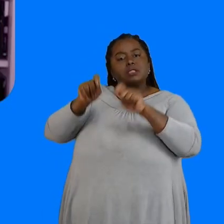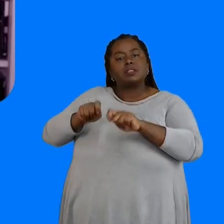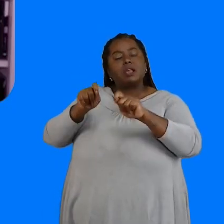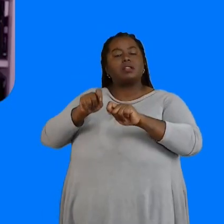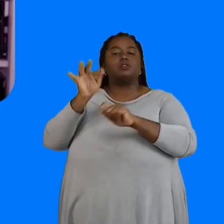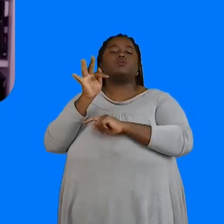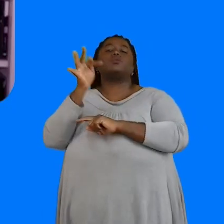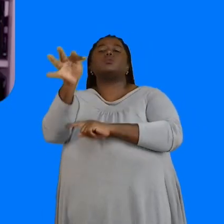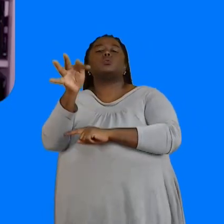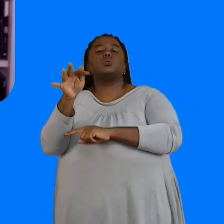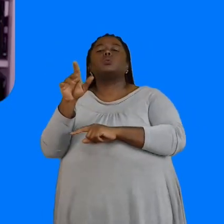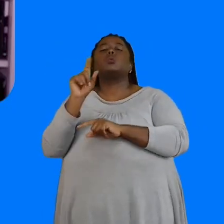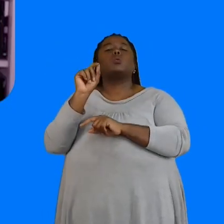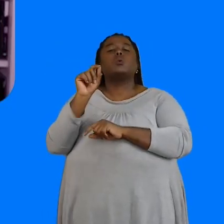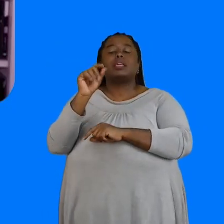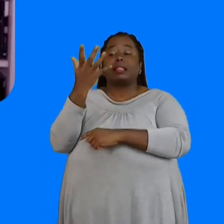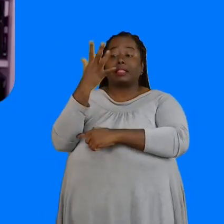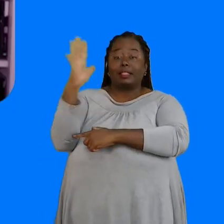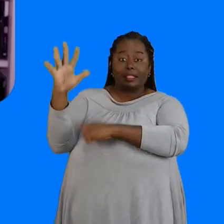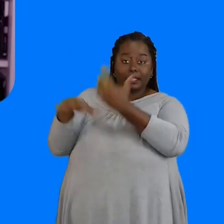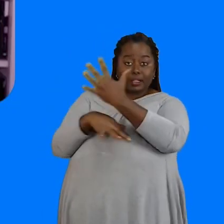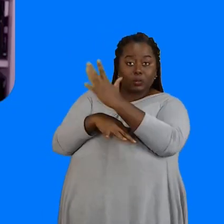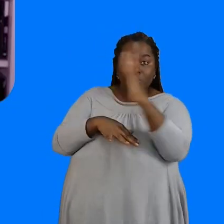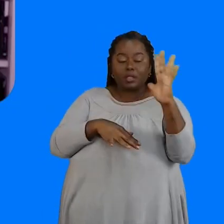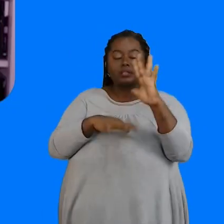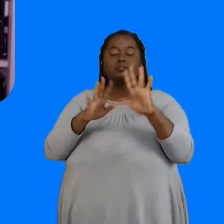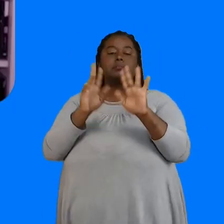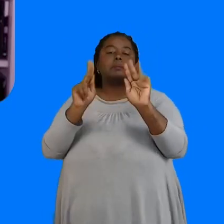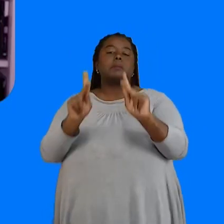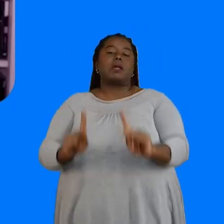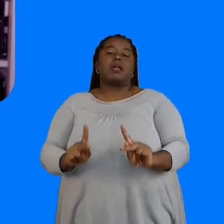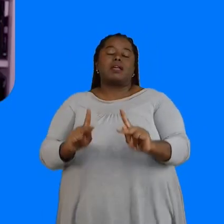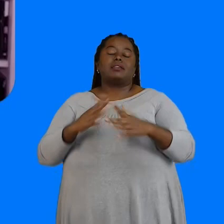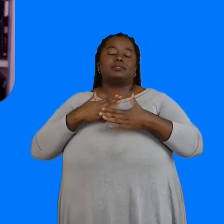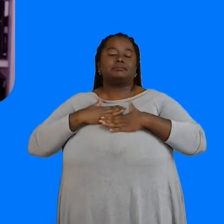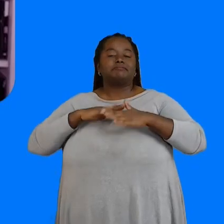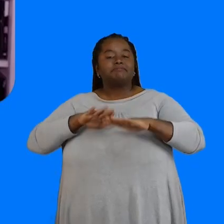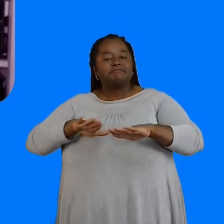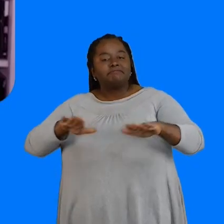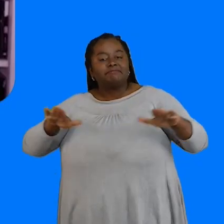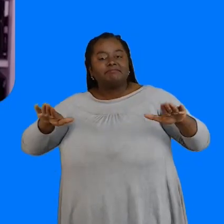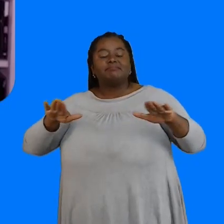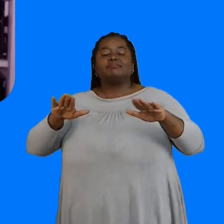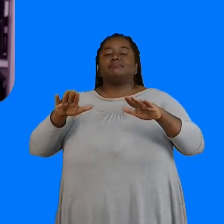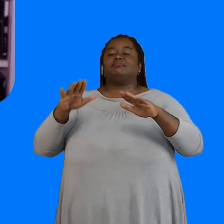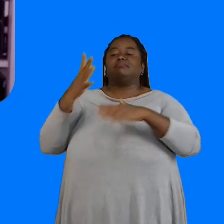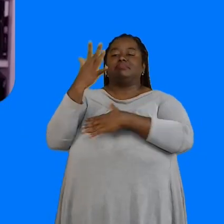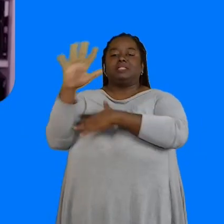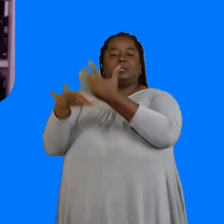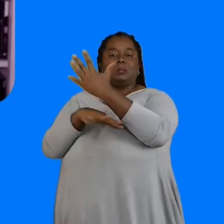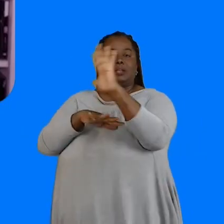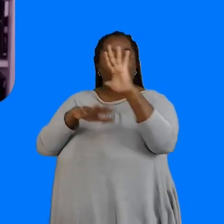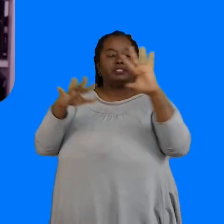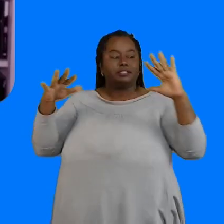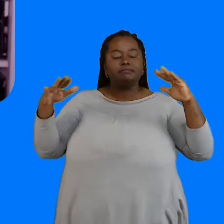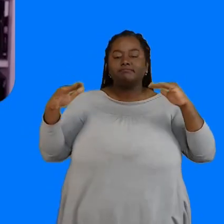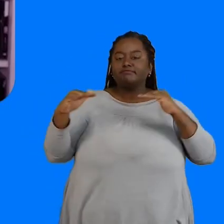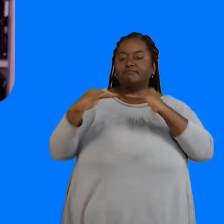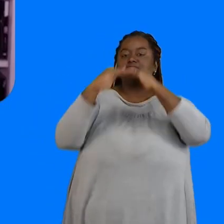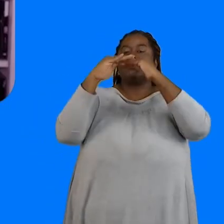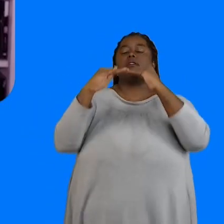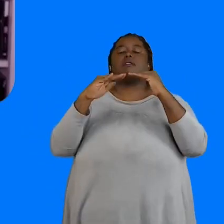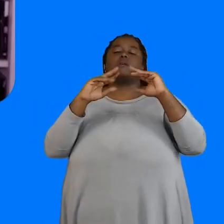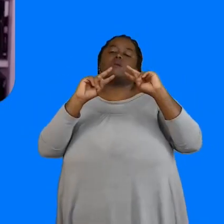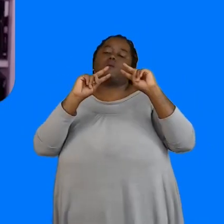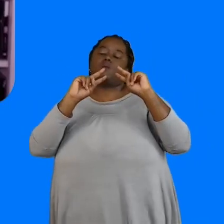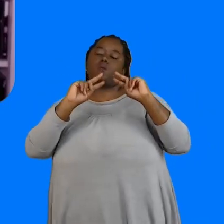natureza está em harmonia, está em alinhamento com o homem, ou vice-versa, que o homem